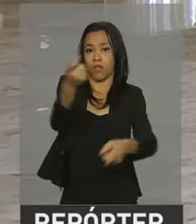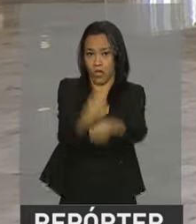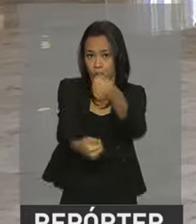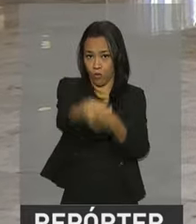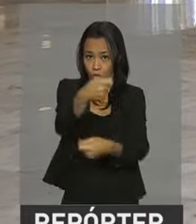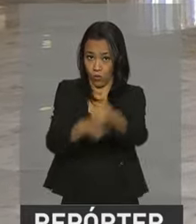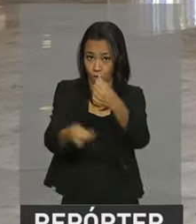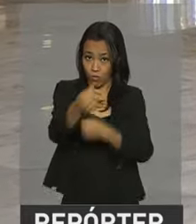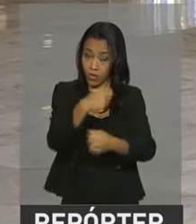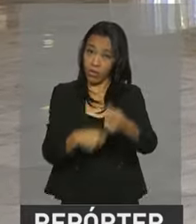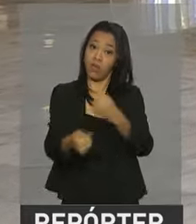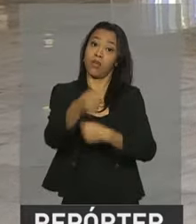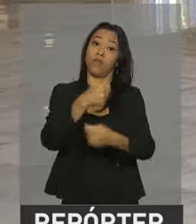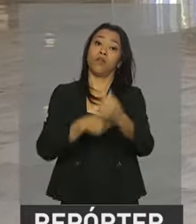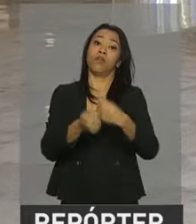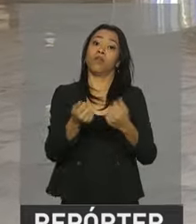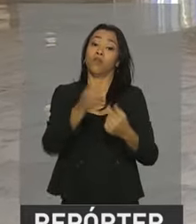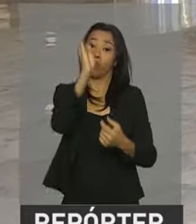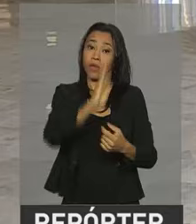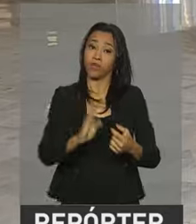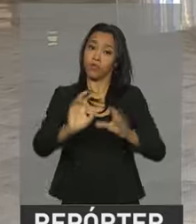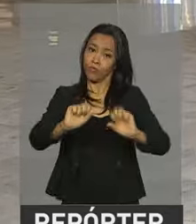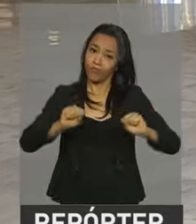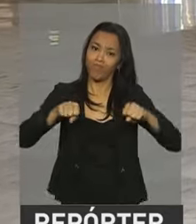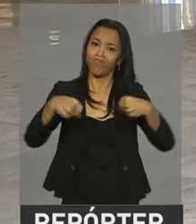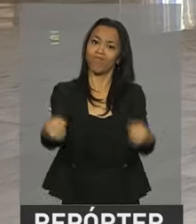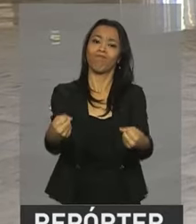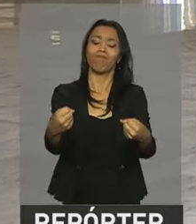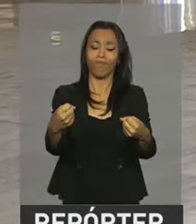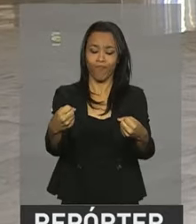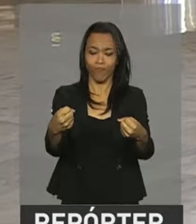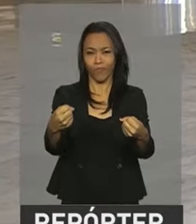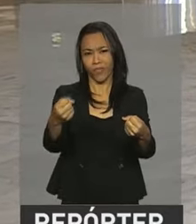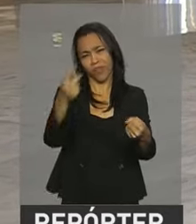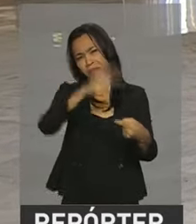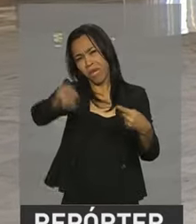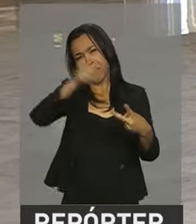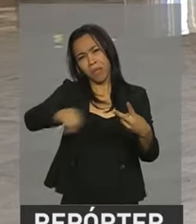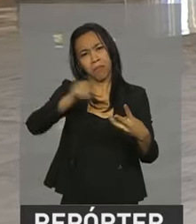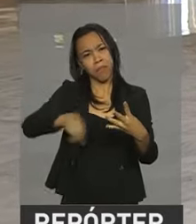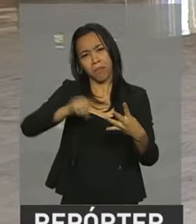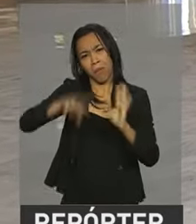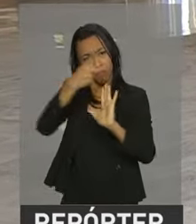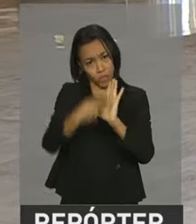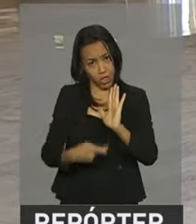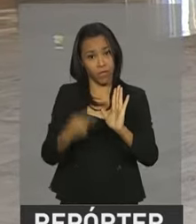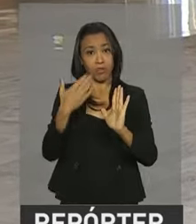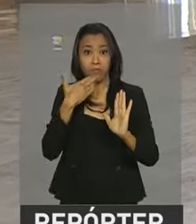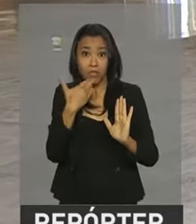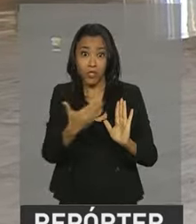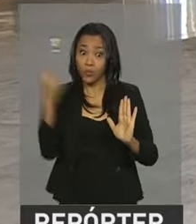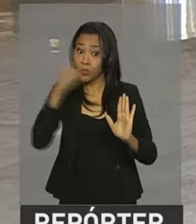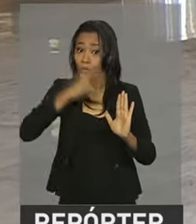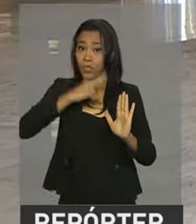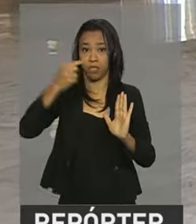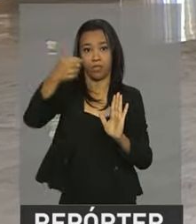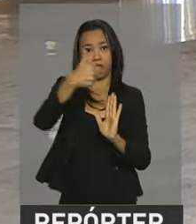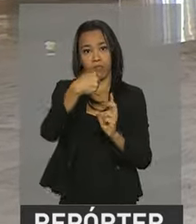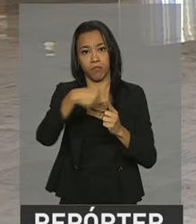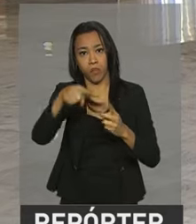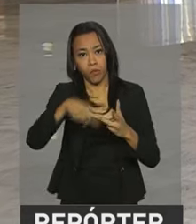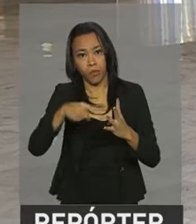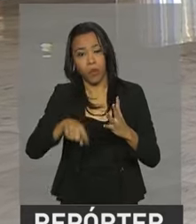retomar o crescimento da economia brasileira entre eh Os projetos que o governo gost de dar prioridade estão a